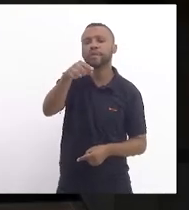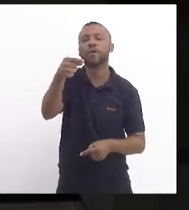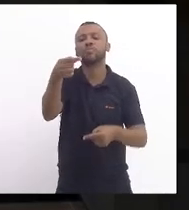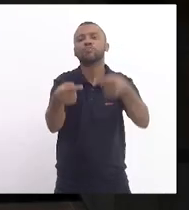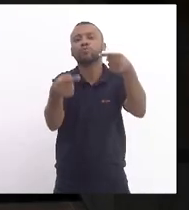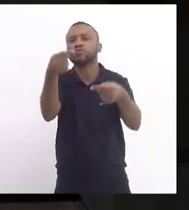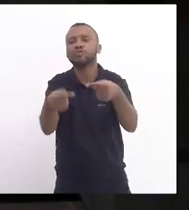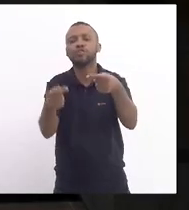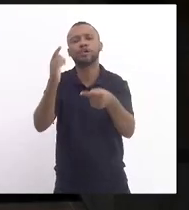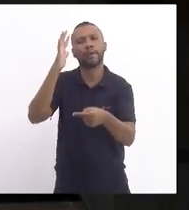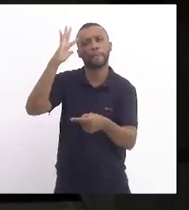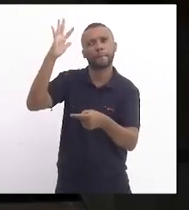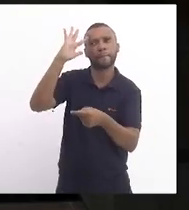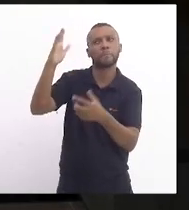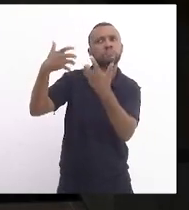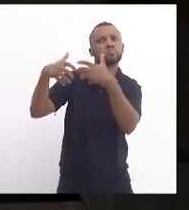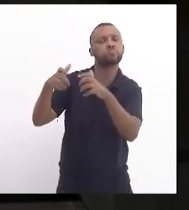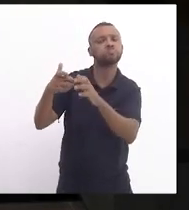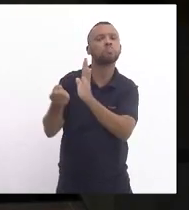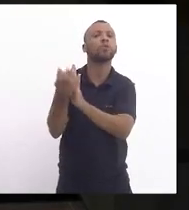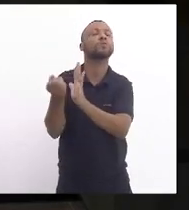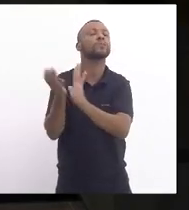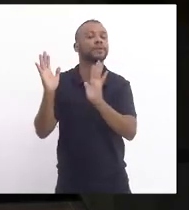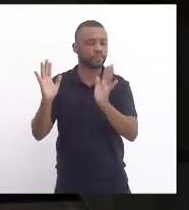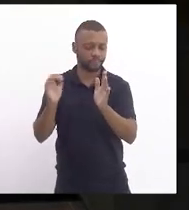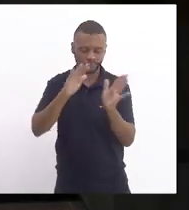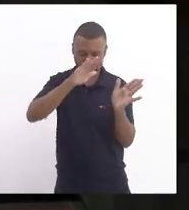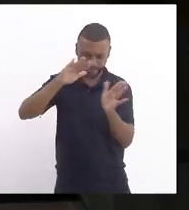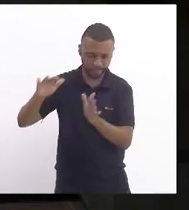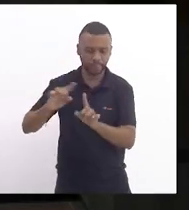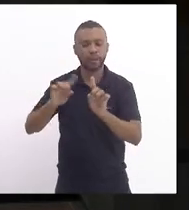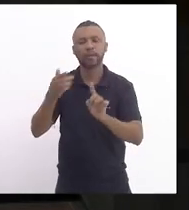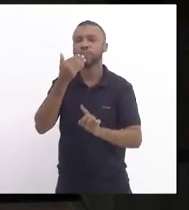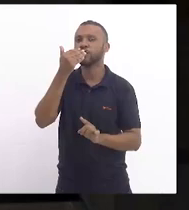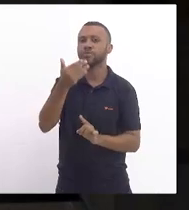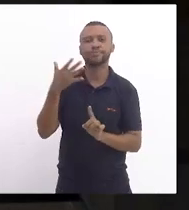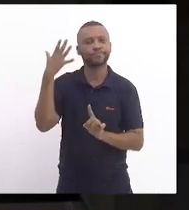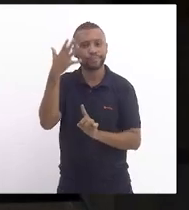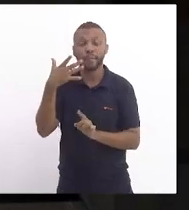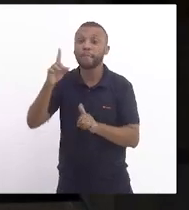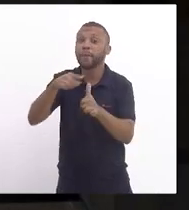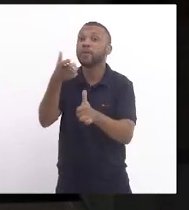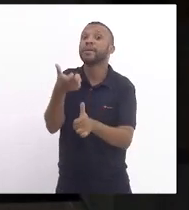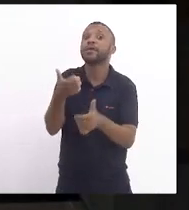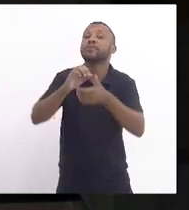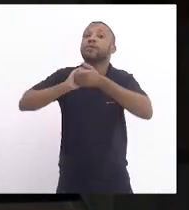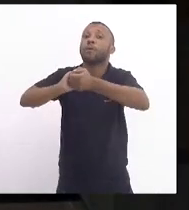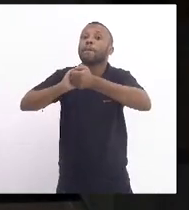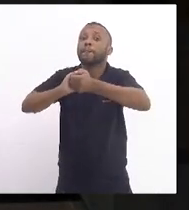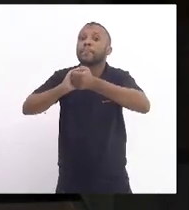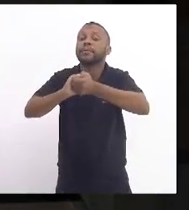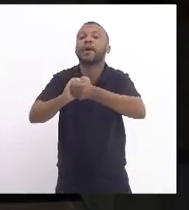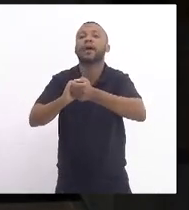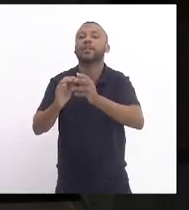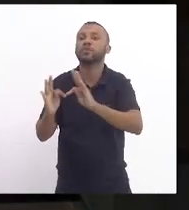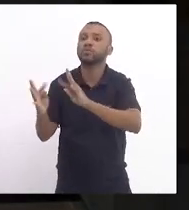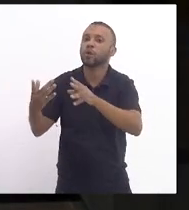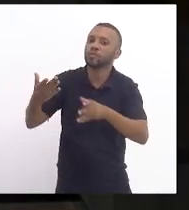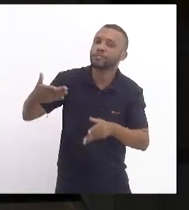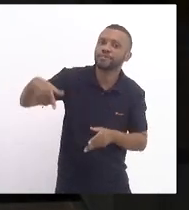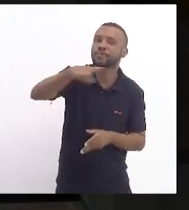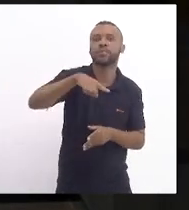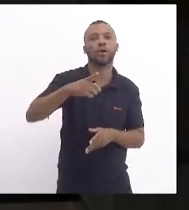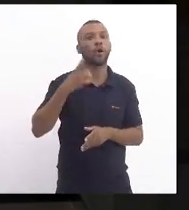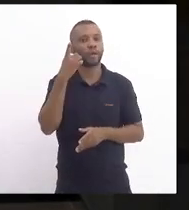Mas eu pedi para fazer os lá palavras tremendo comprimentando todos os